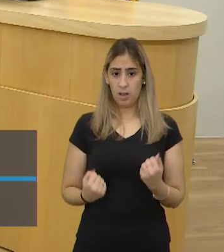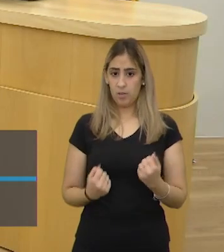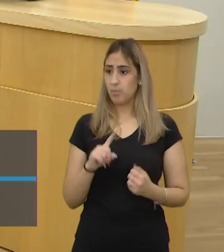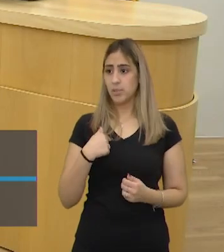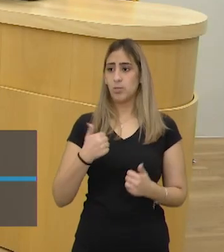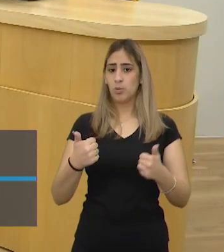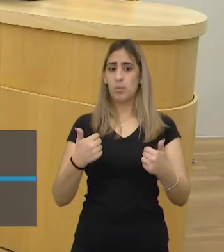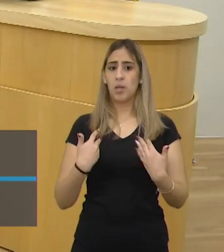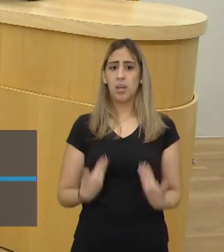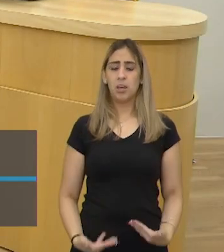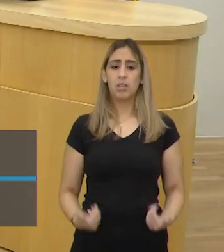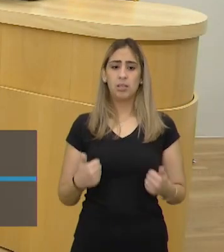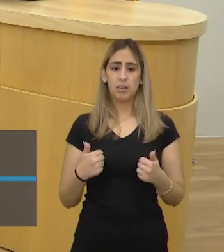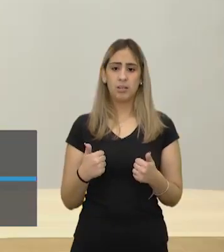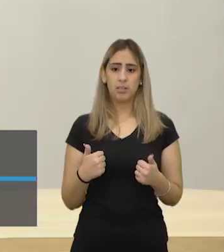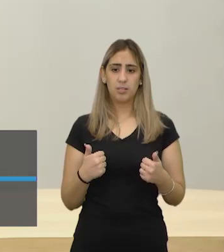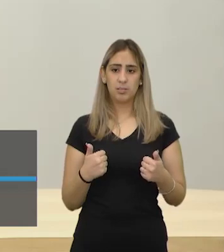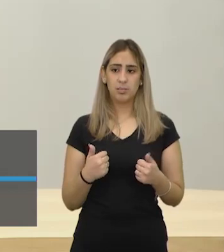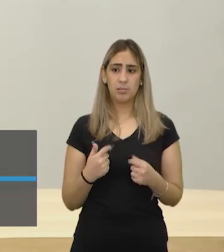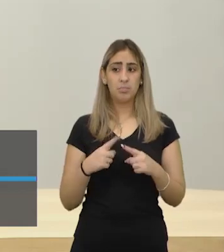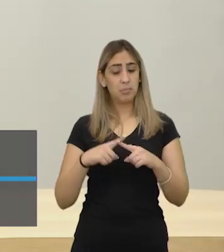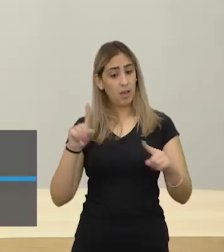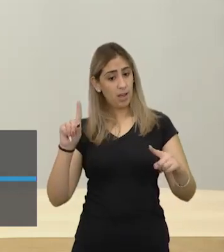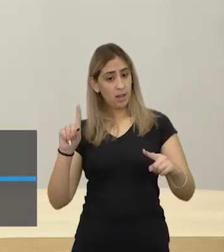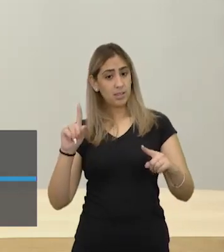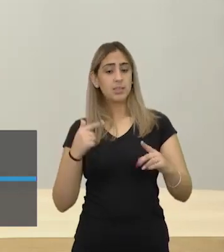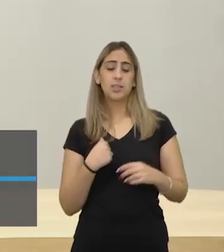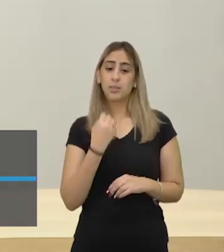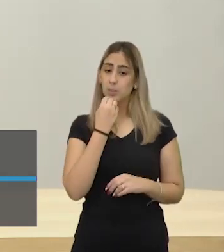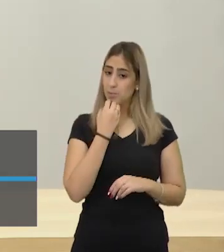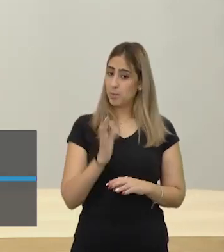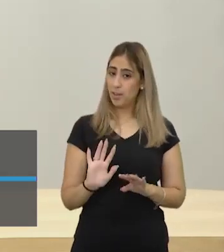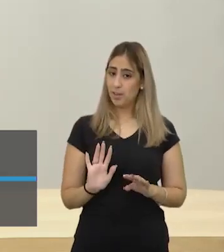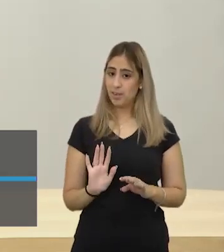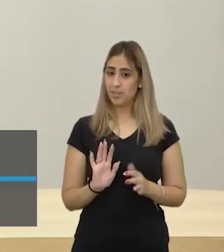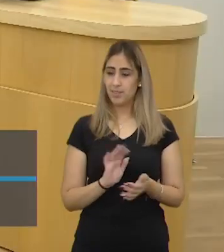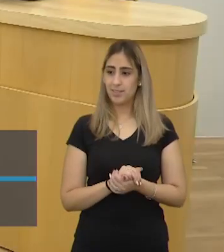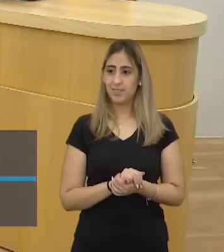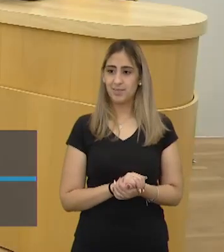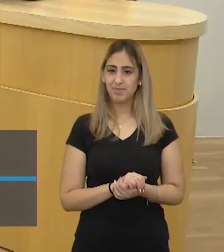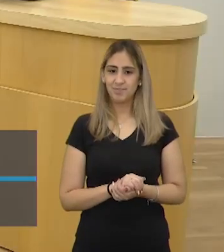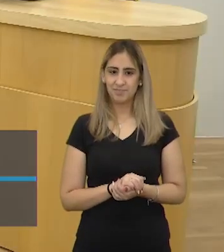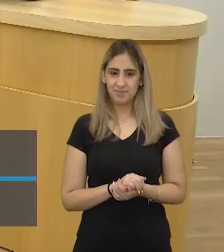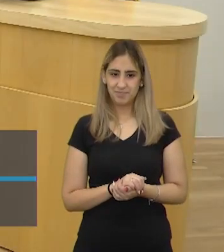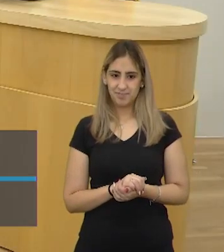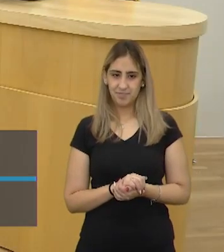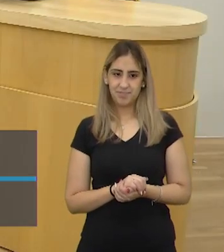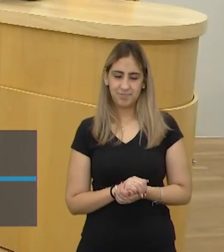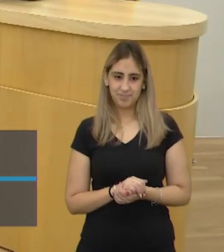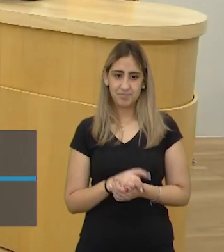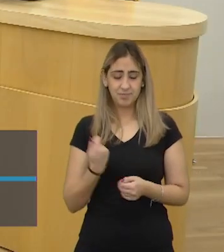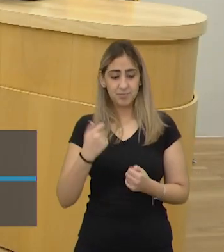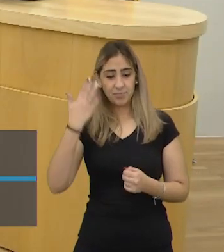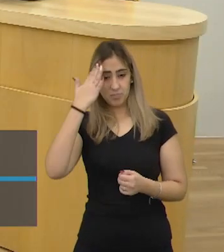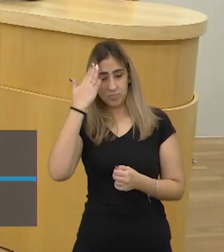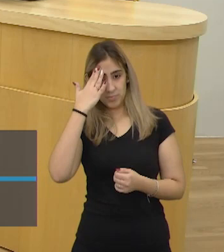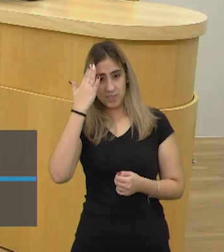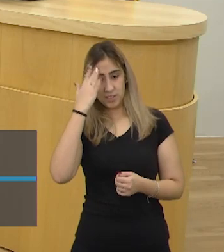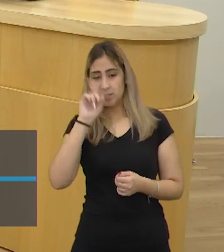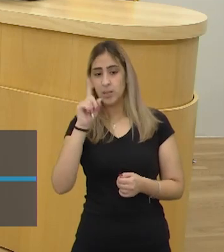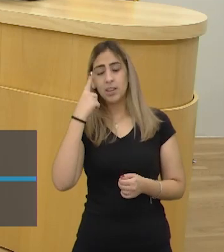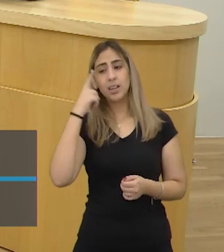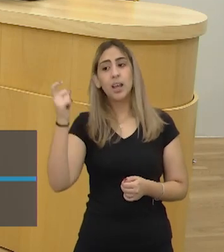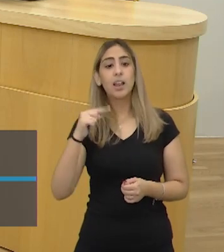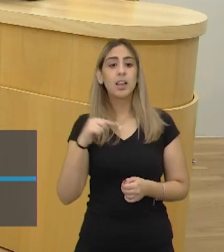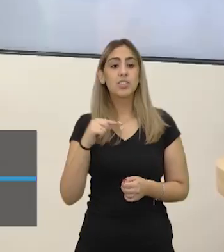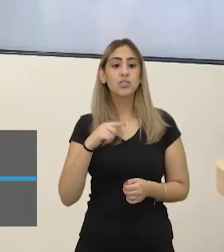bem. Olha o mas como... Pela perspectiva negativa, então, foi ele positivo. não teve uma perspectiva negativa. Então, por isso que a gente tem que entender que não é ideia negativa,